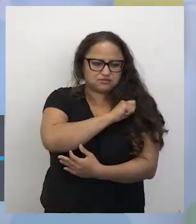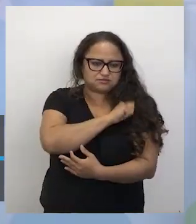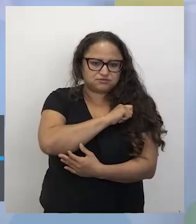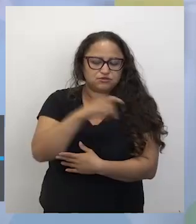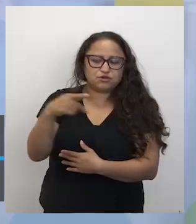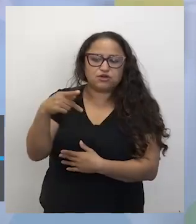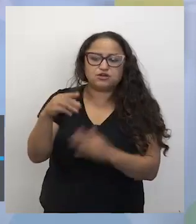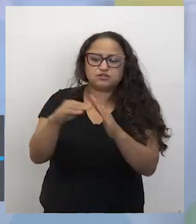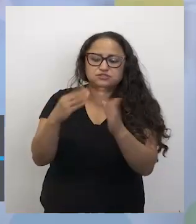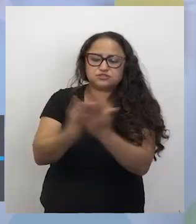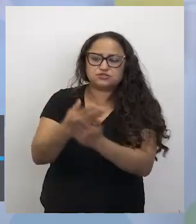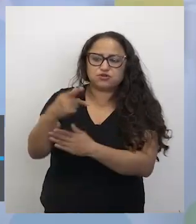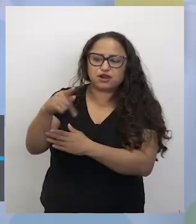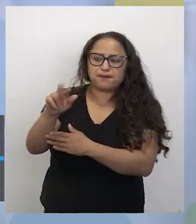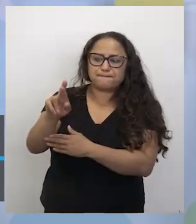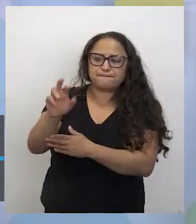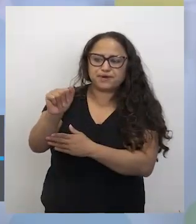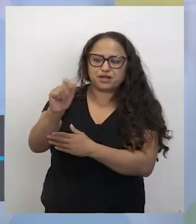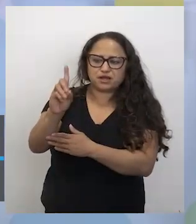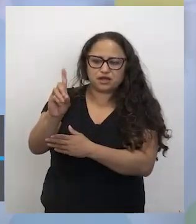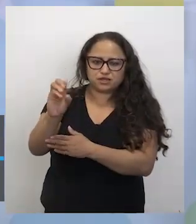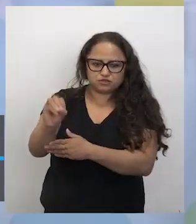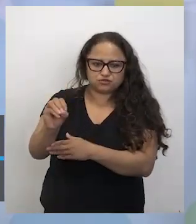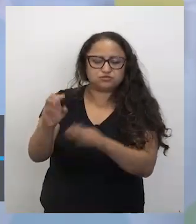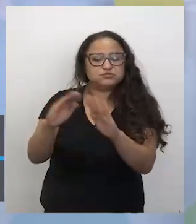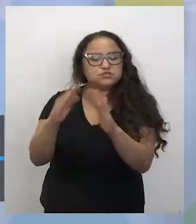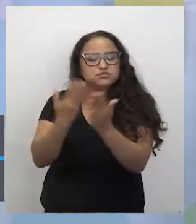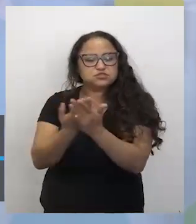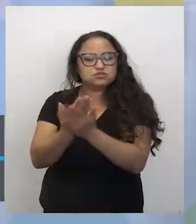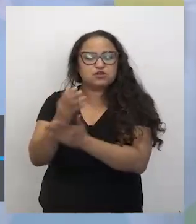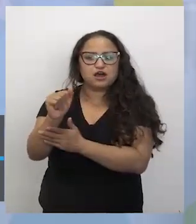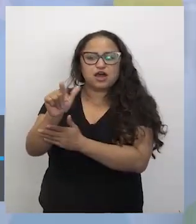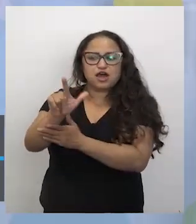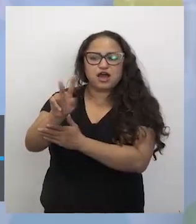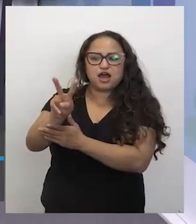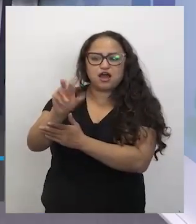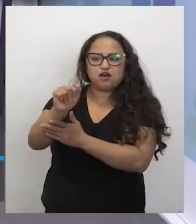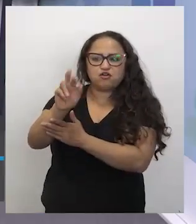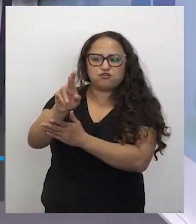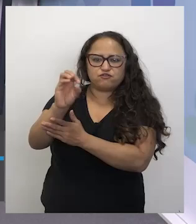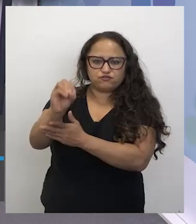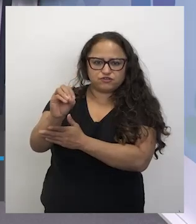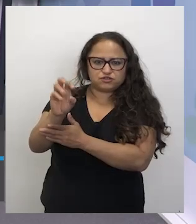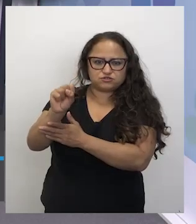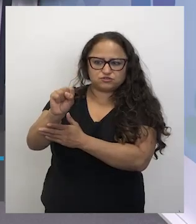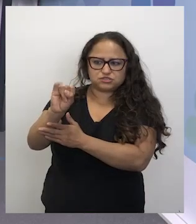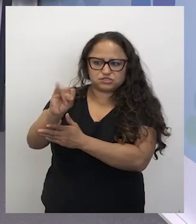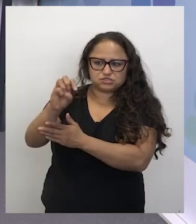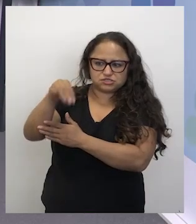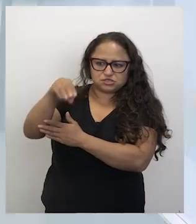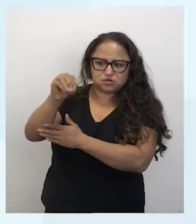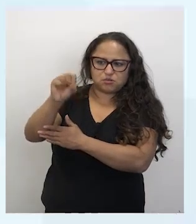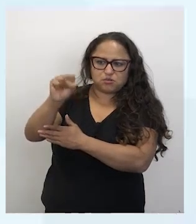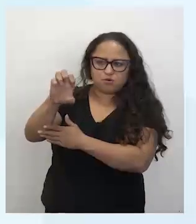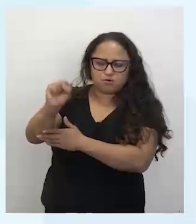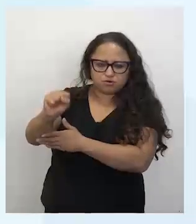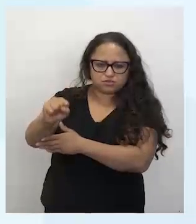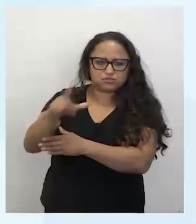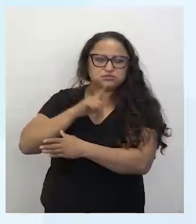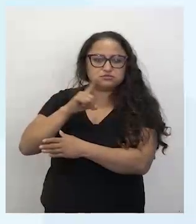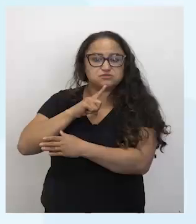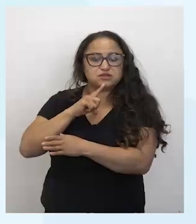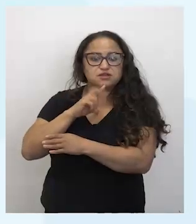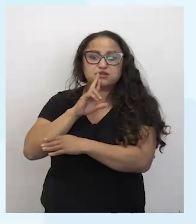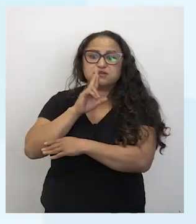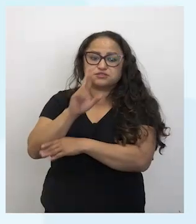C também, alunos da Escola do Álvaro Simões escolheram C. C tá em peso aí, hein? Legal, né? Pode E aí, mostrar aí para os acertaram estudantes aí? o nosso gabarito aí, para ver se